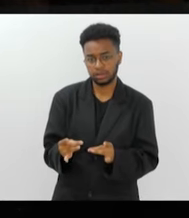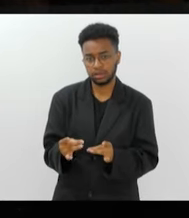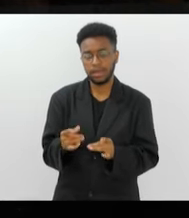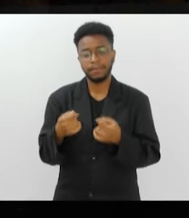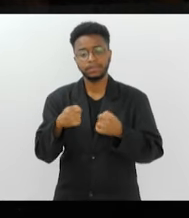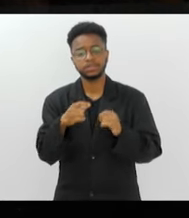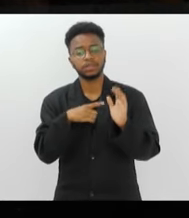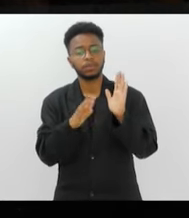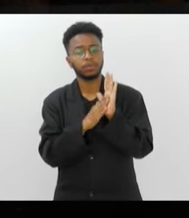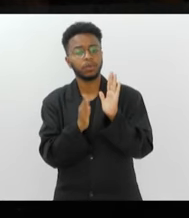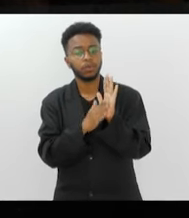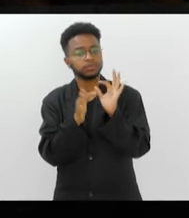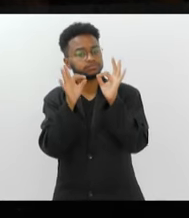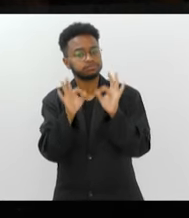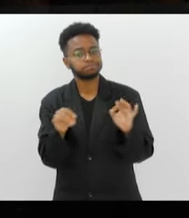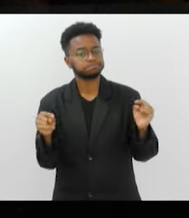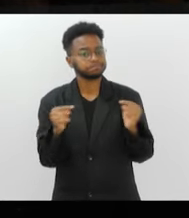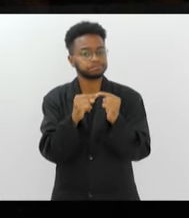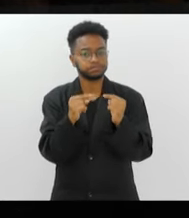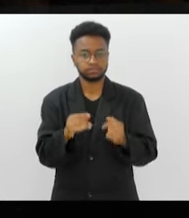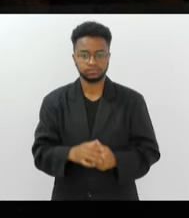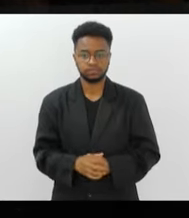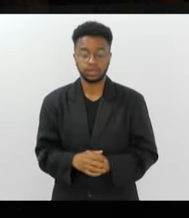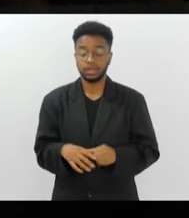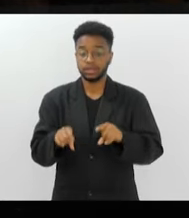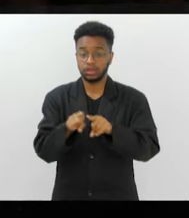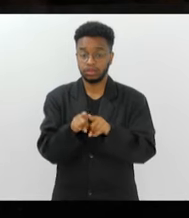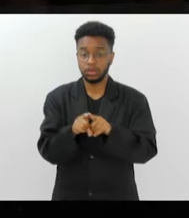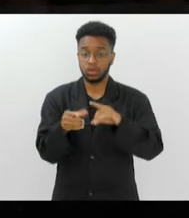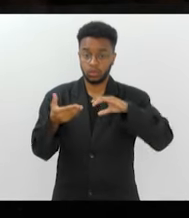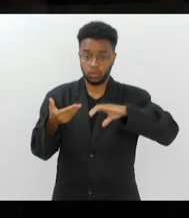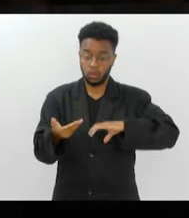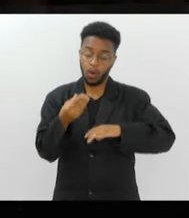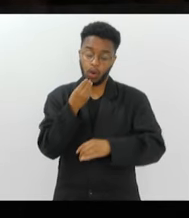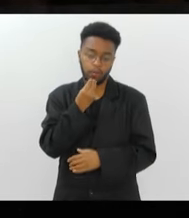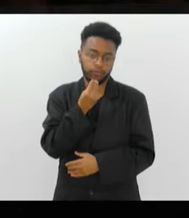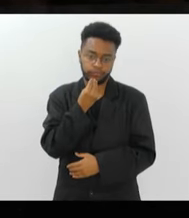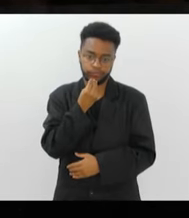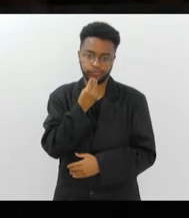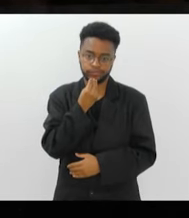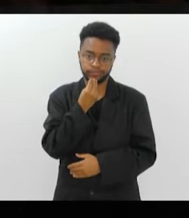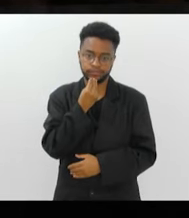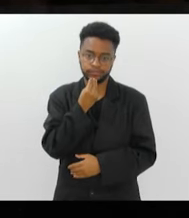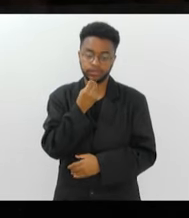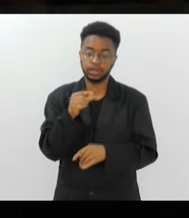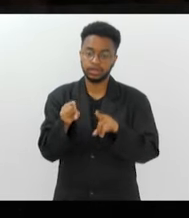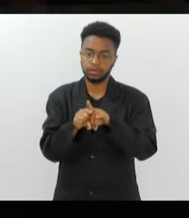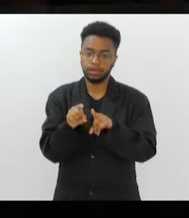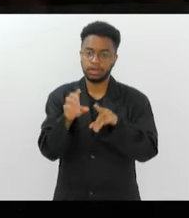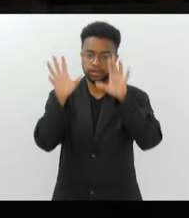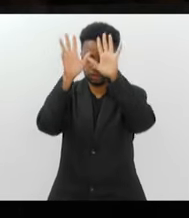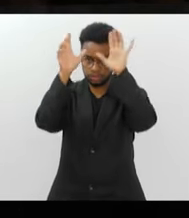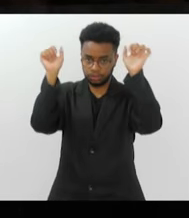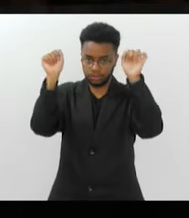propostas concretas, né? E o Congresso Nacional, evidentemente, e o TSE,